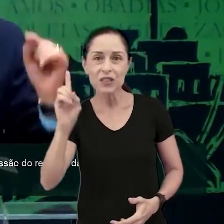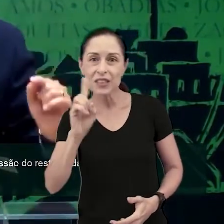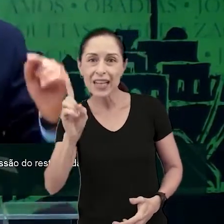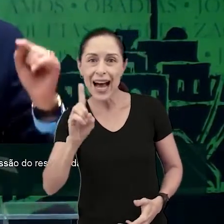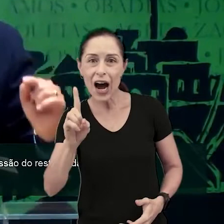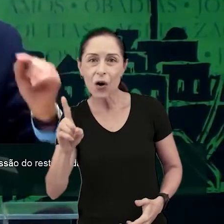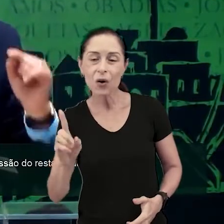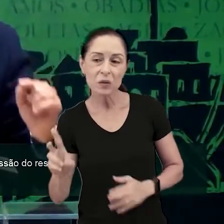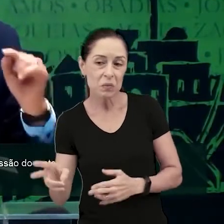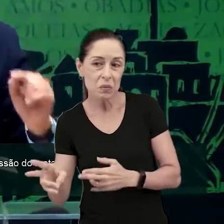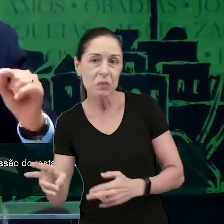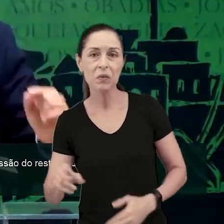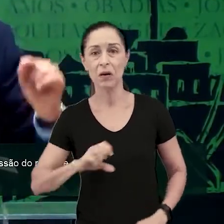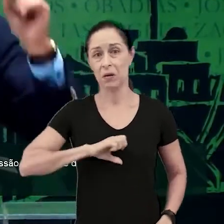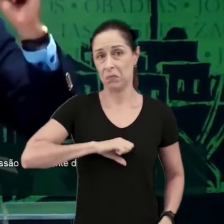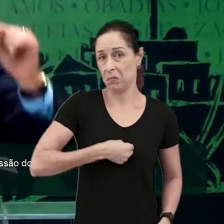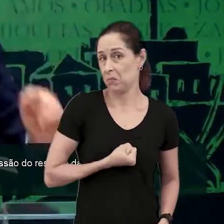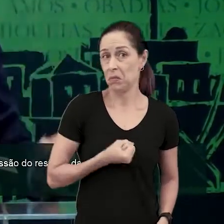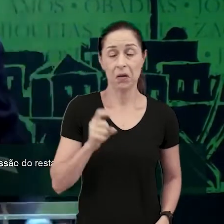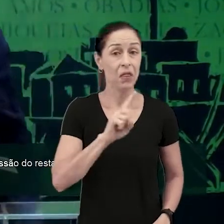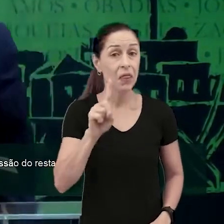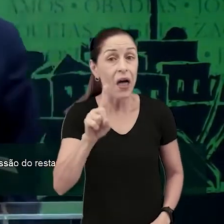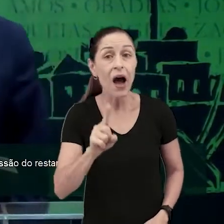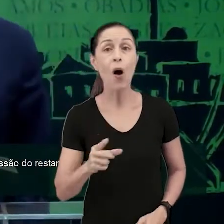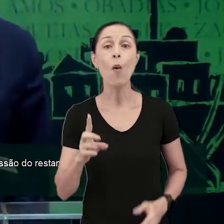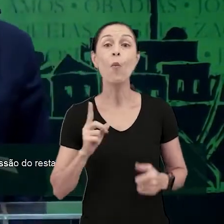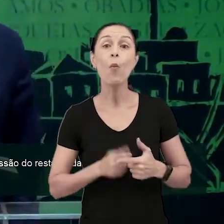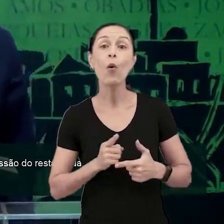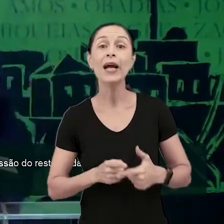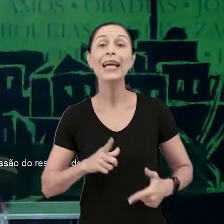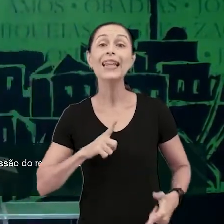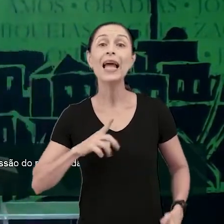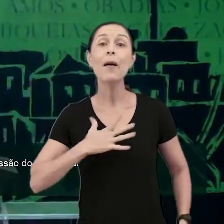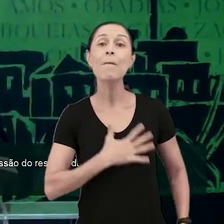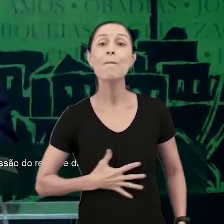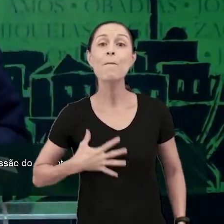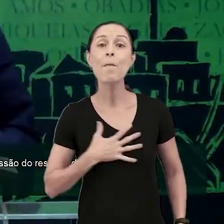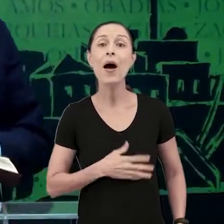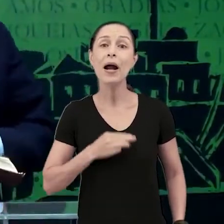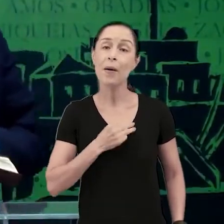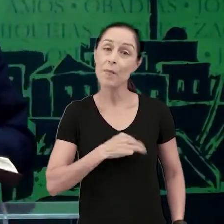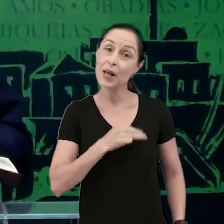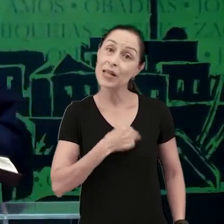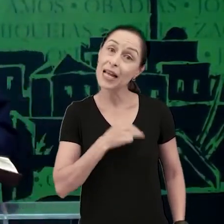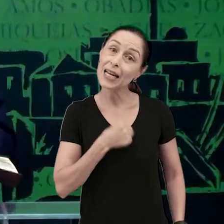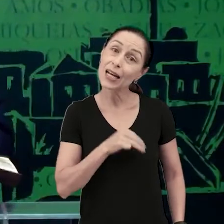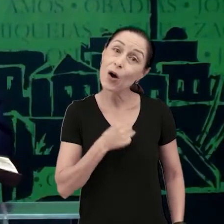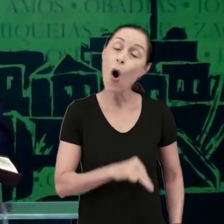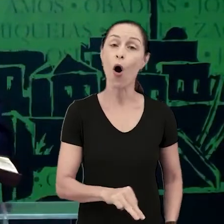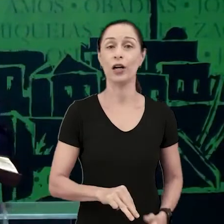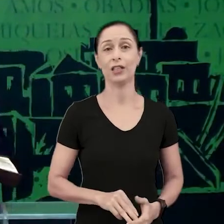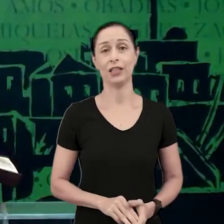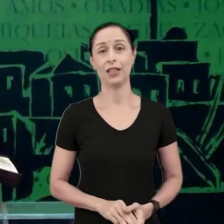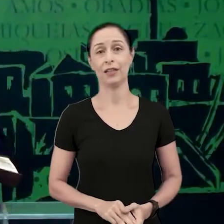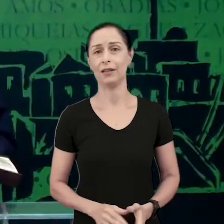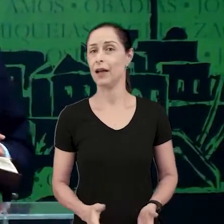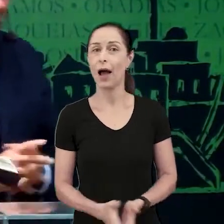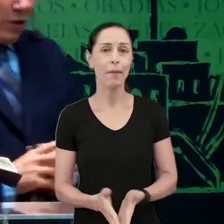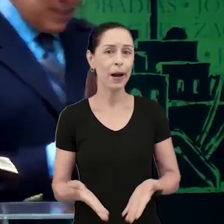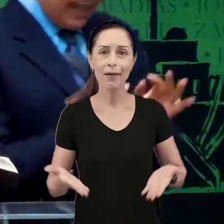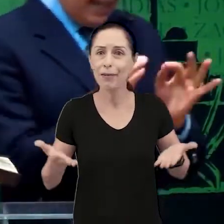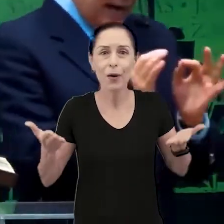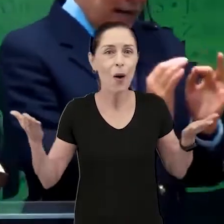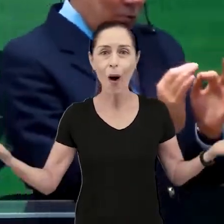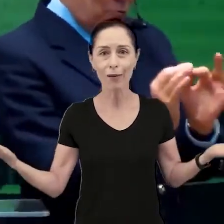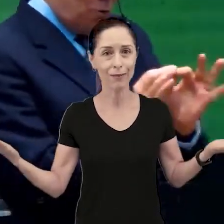prazer na misericórdia. Irmãos, olha que coisa maravilhosa.